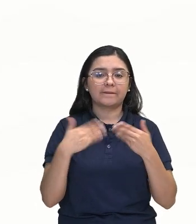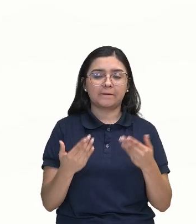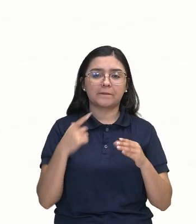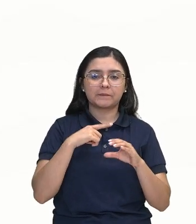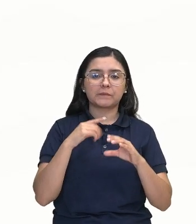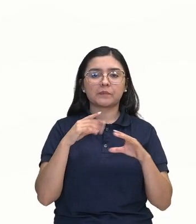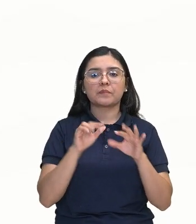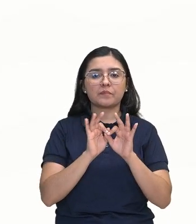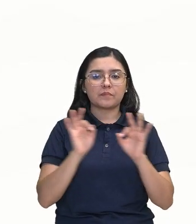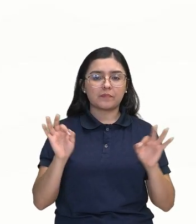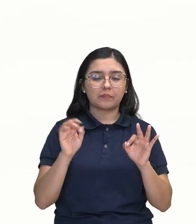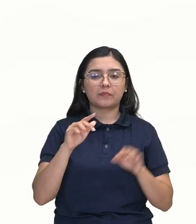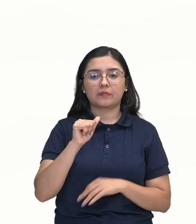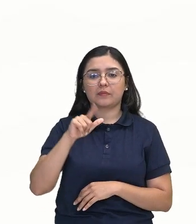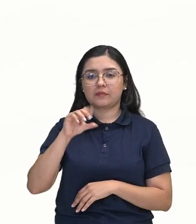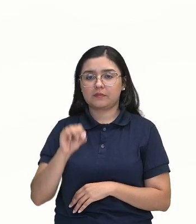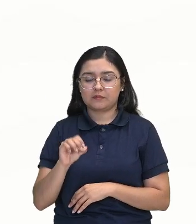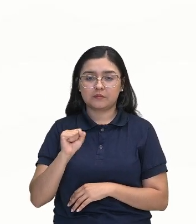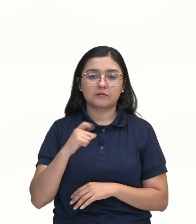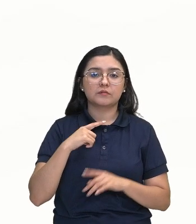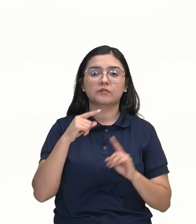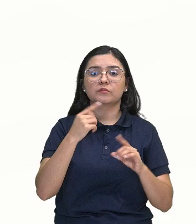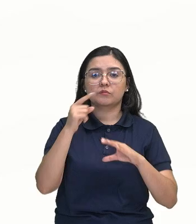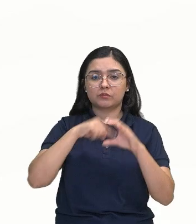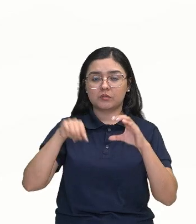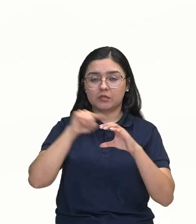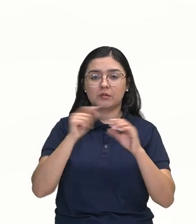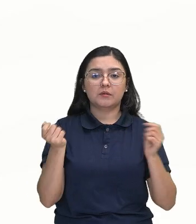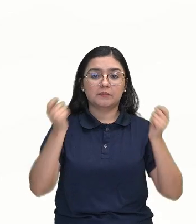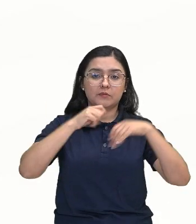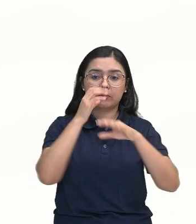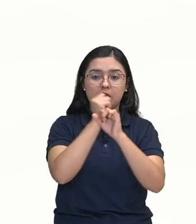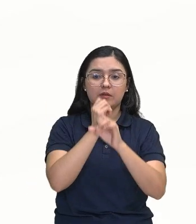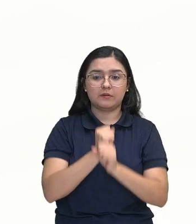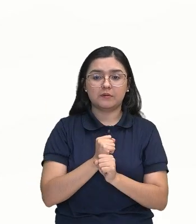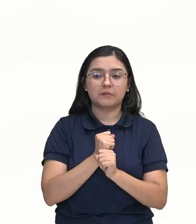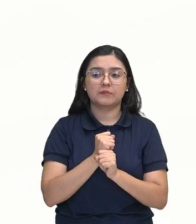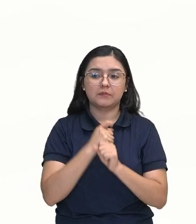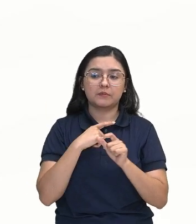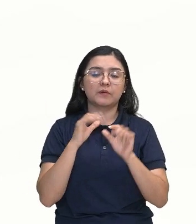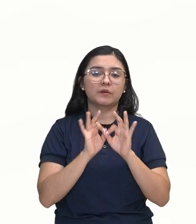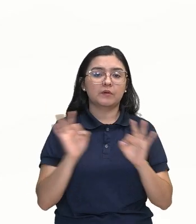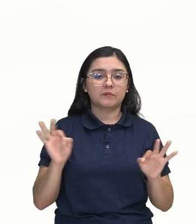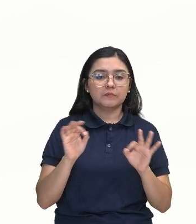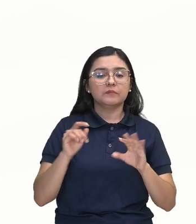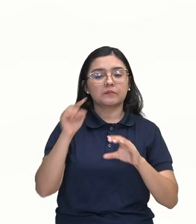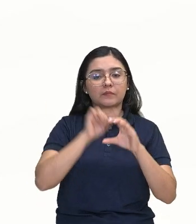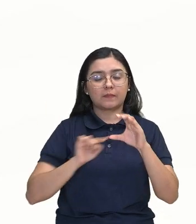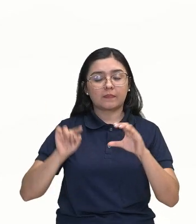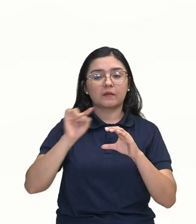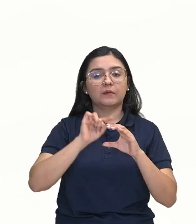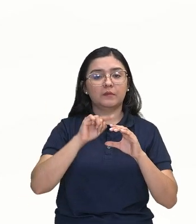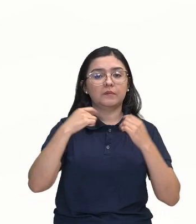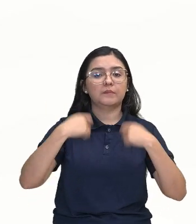lados desse tipo de região. Para que a gente consiga, então, calcular a medida do comprimento de uma região circular, a